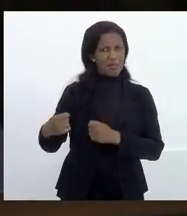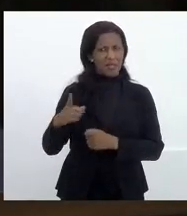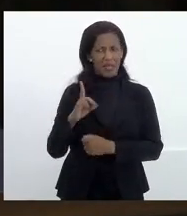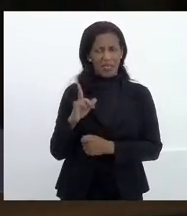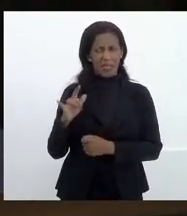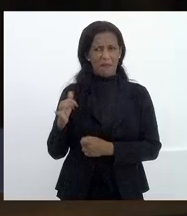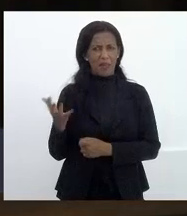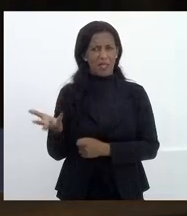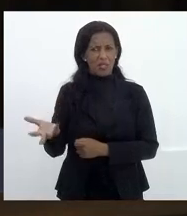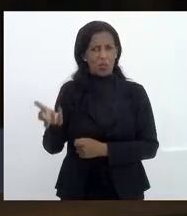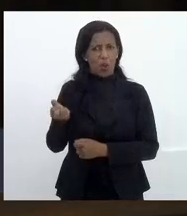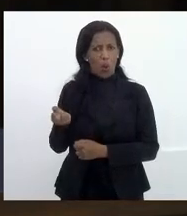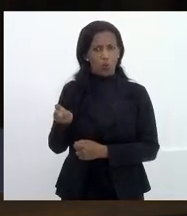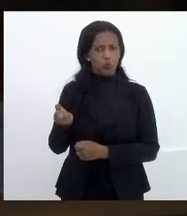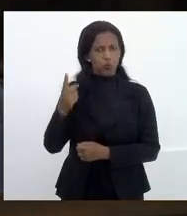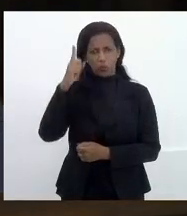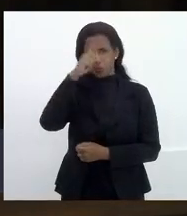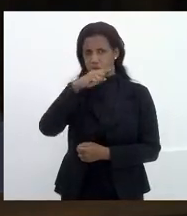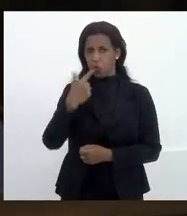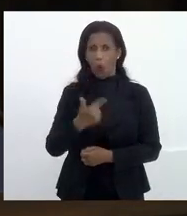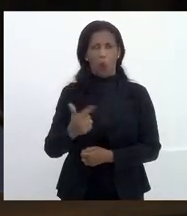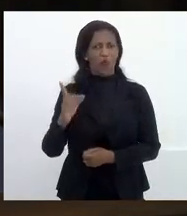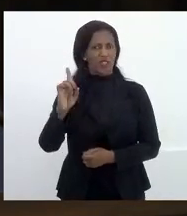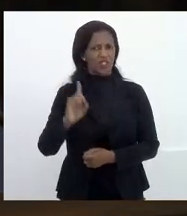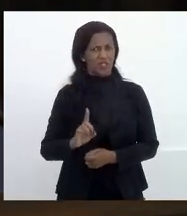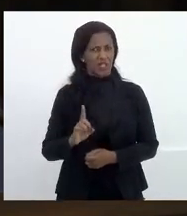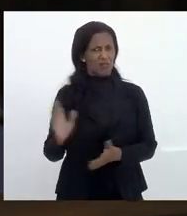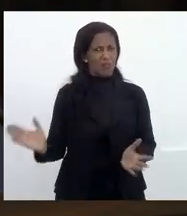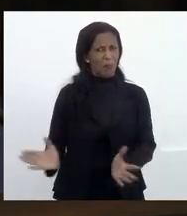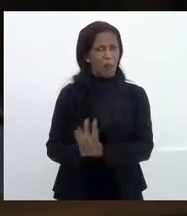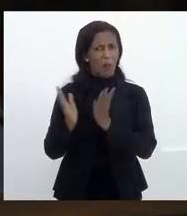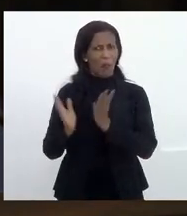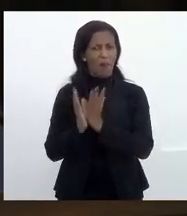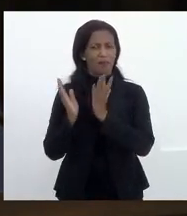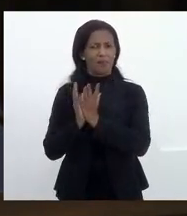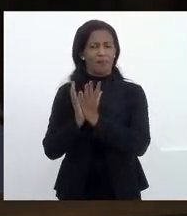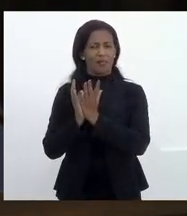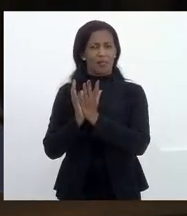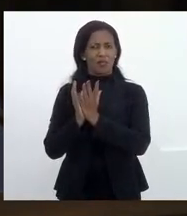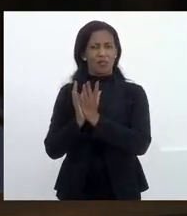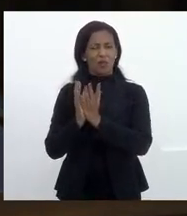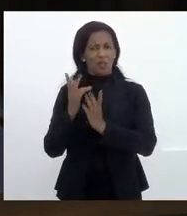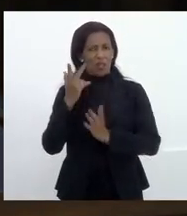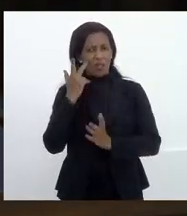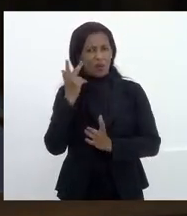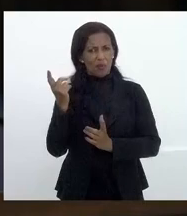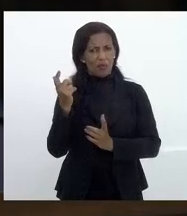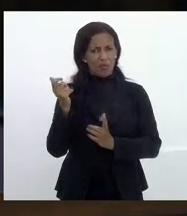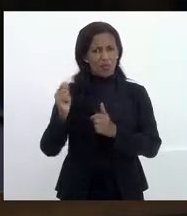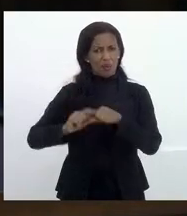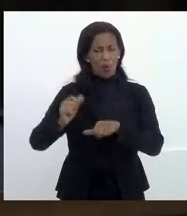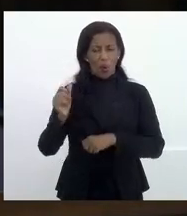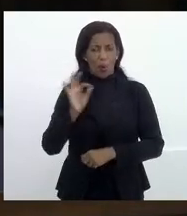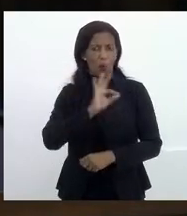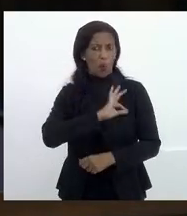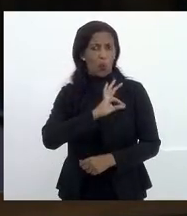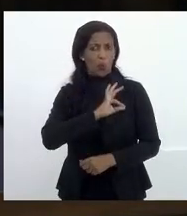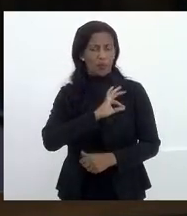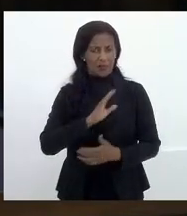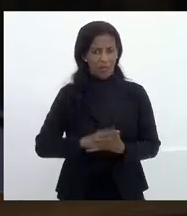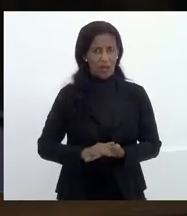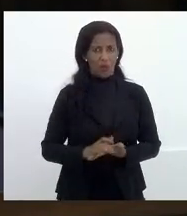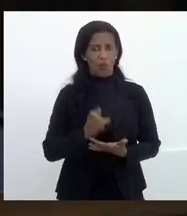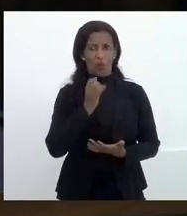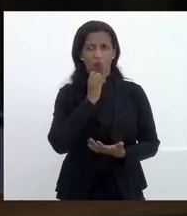vai passar por empobrecimento tremendo nós fizemos alguma as ações aqui eu fazia para outro André Sena um policial ele então